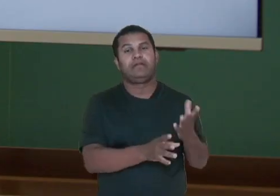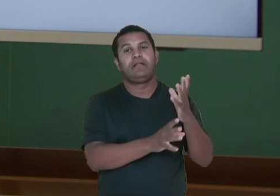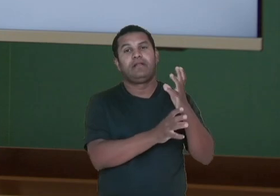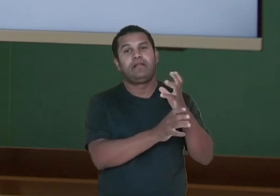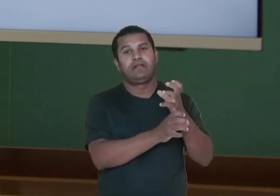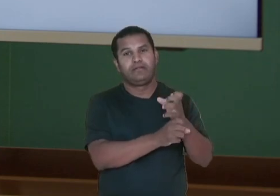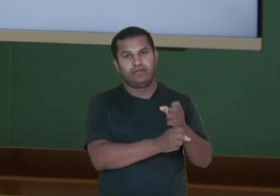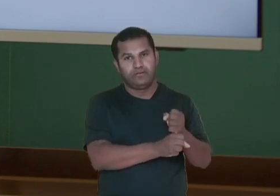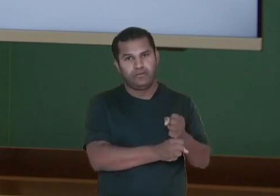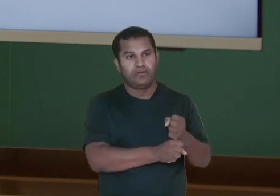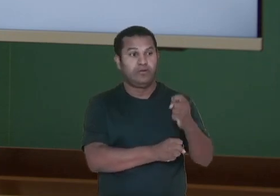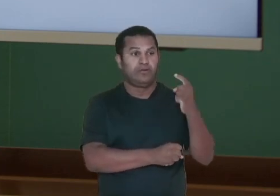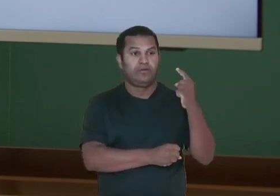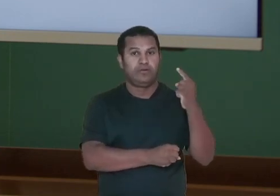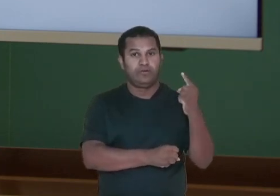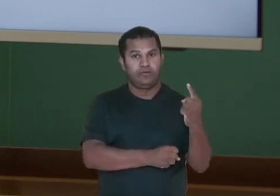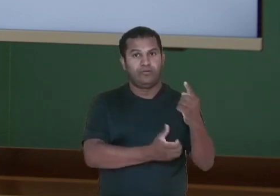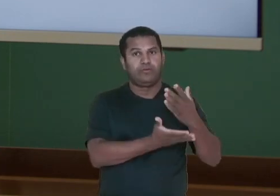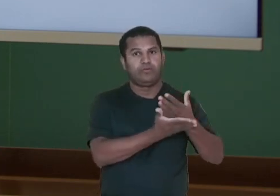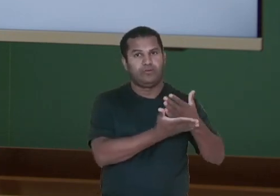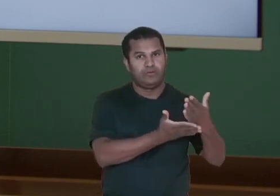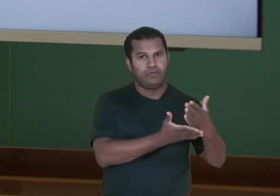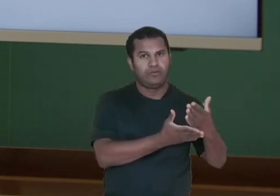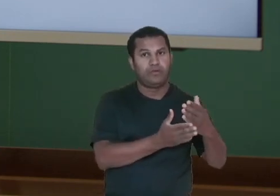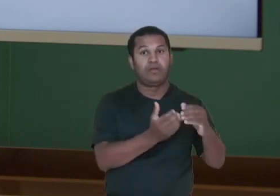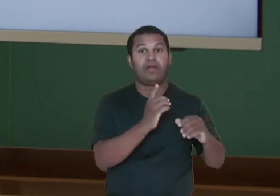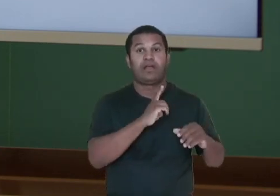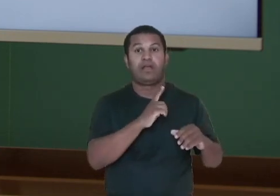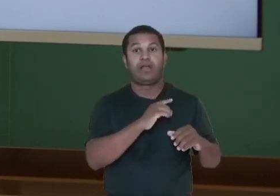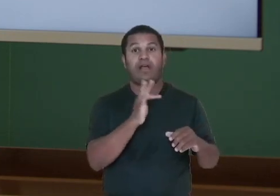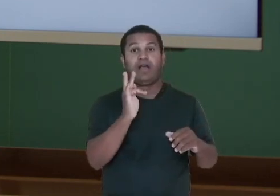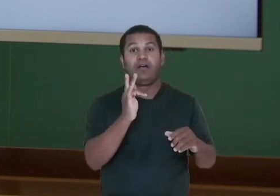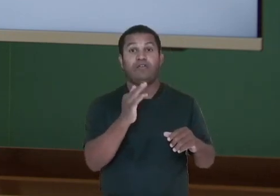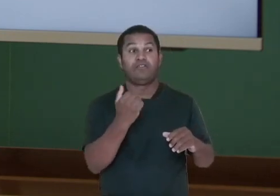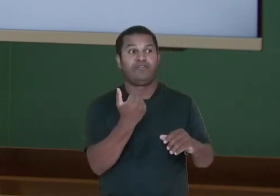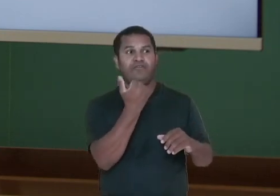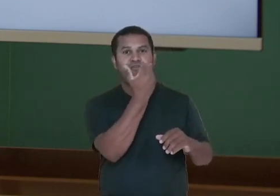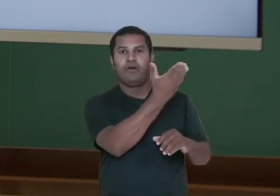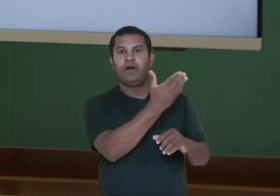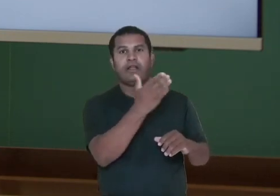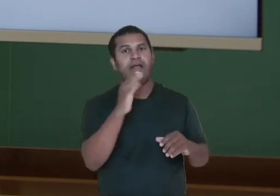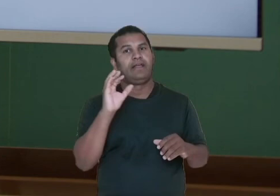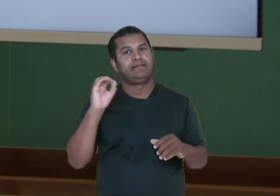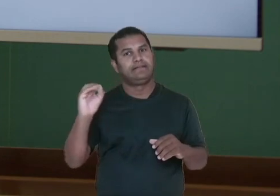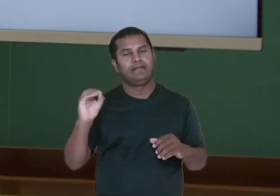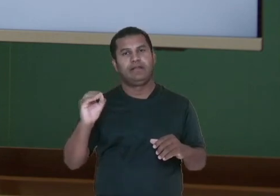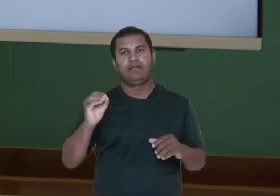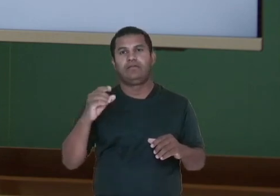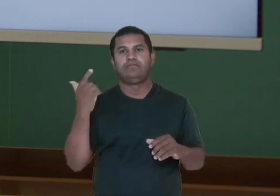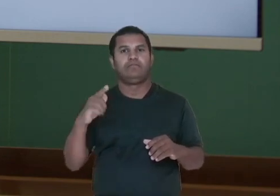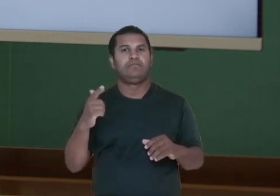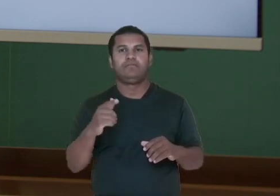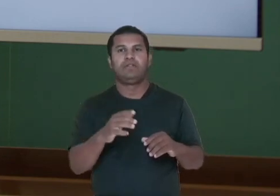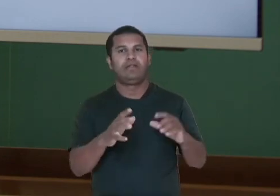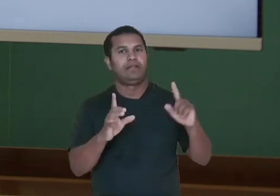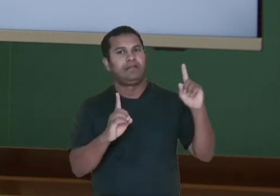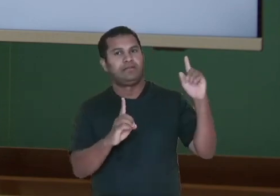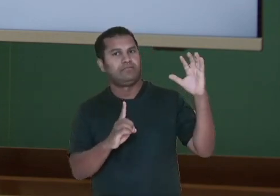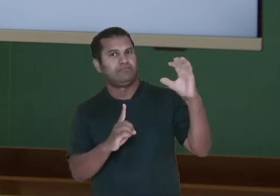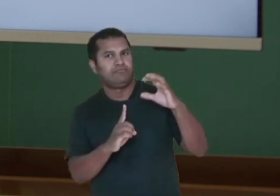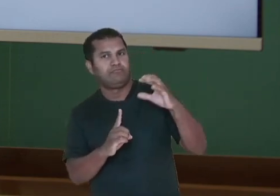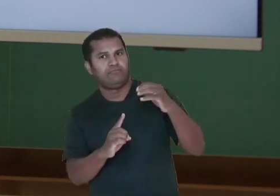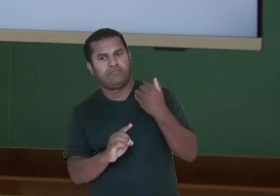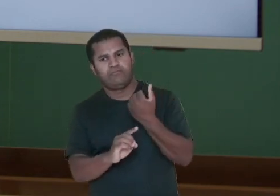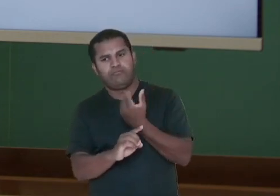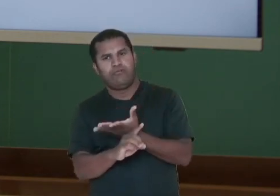de quantidade de movimento, a soma das forças externas do sistema é nulo. Ou seja, não tenho a atuação de forças externas